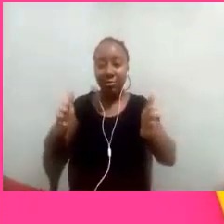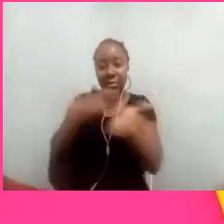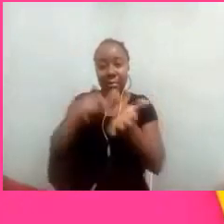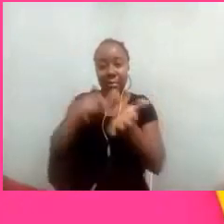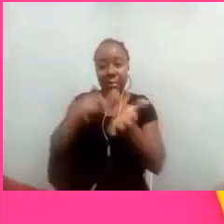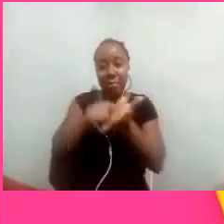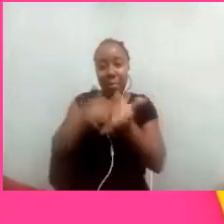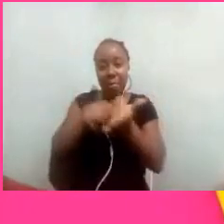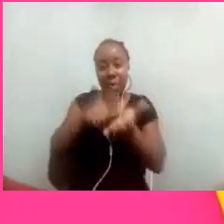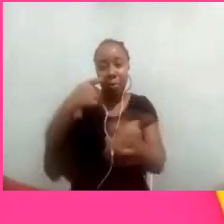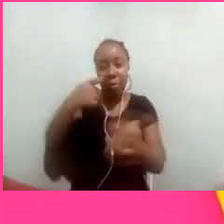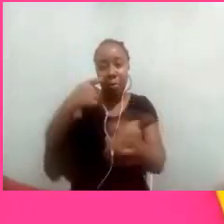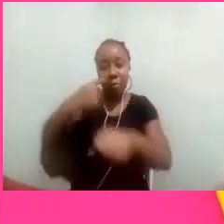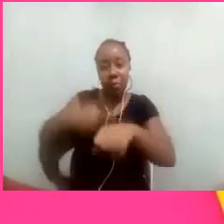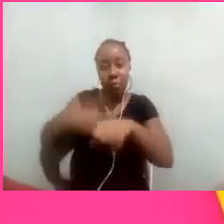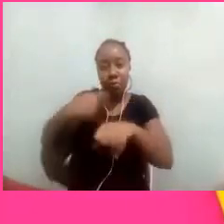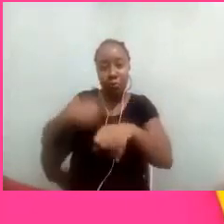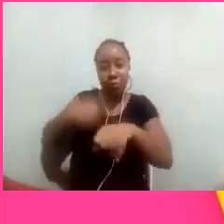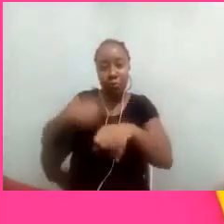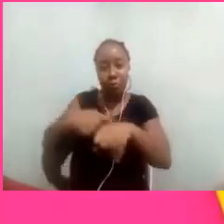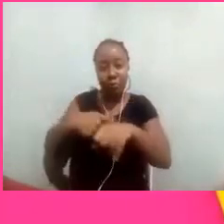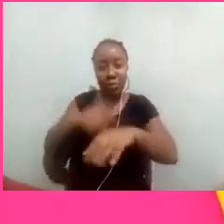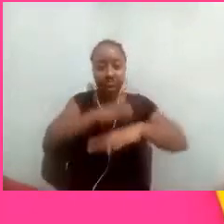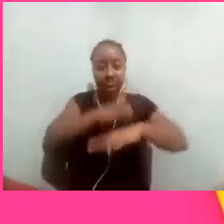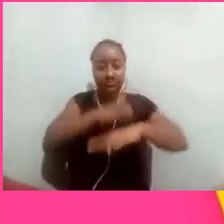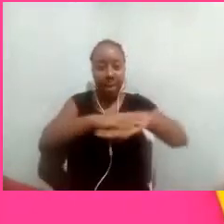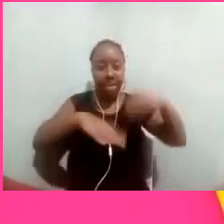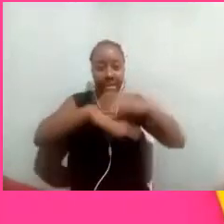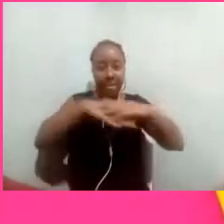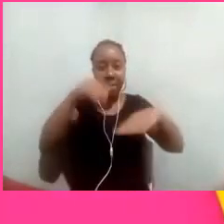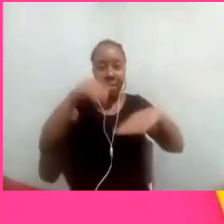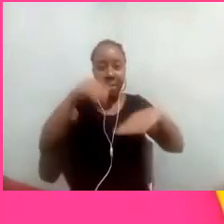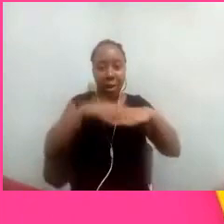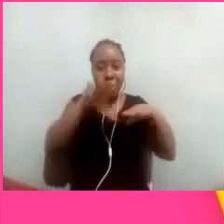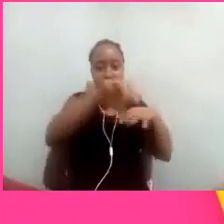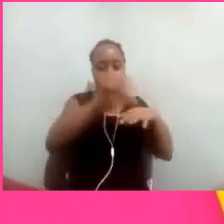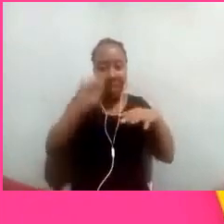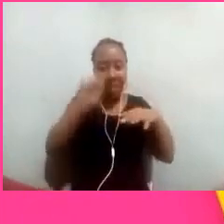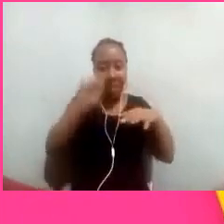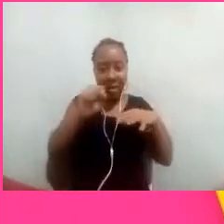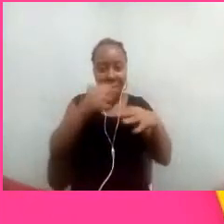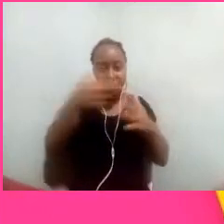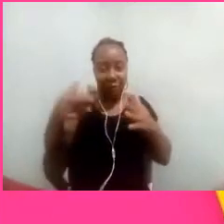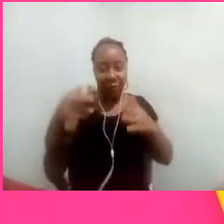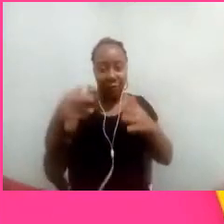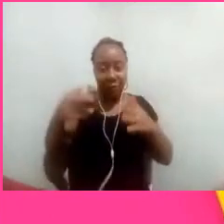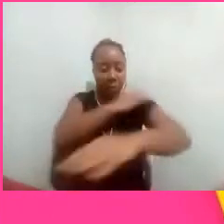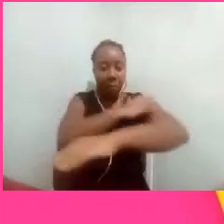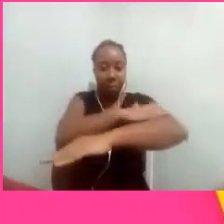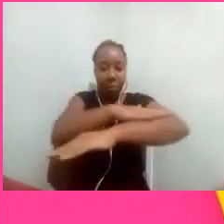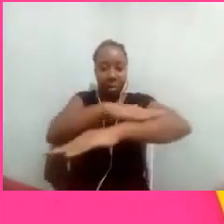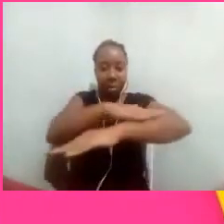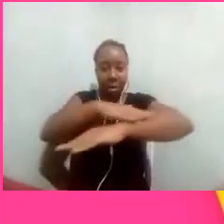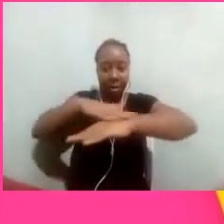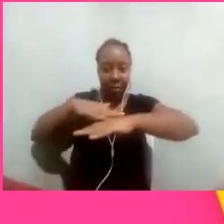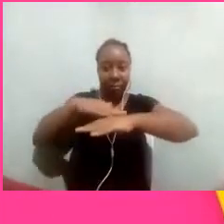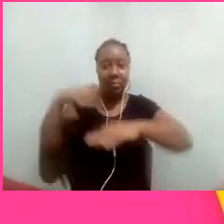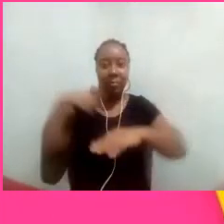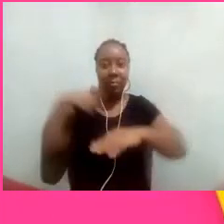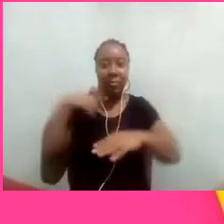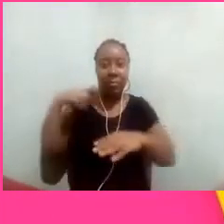ele. Aí aqui é a mãozinha, que vai estar segurando um objeto, aqui o outro braço, e eu fiz isso